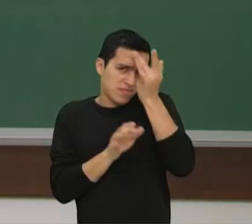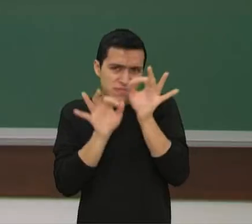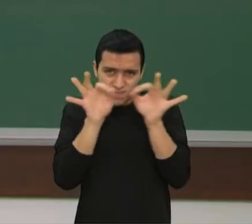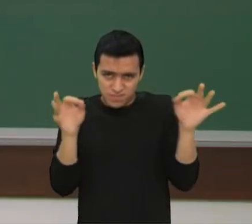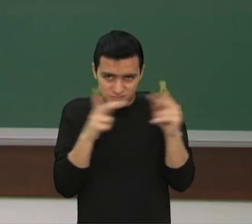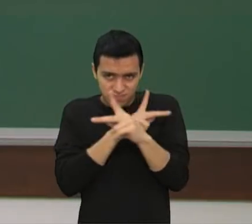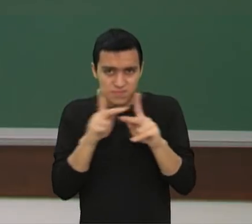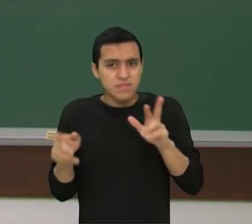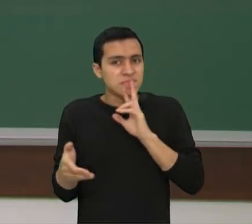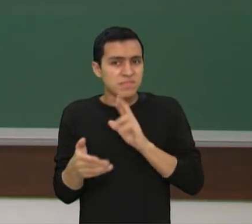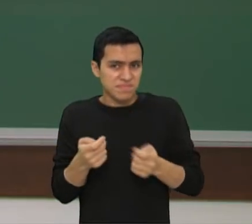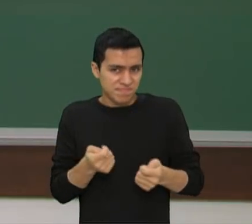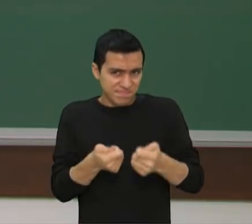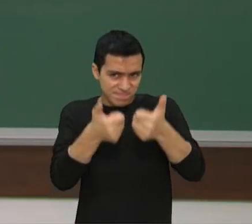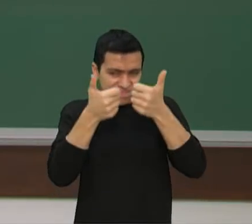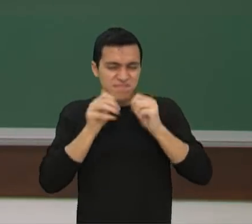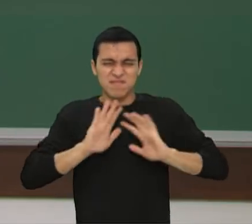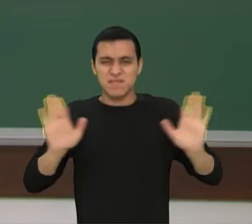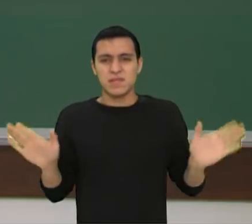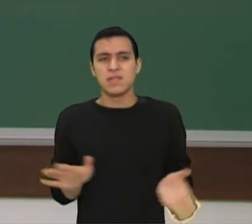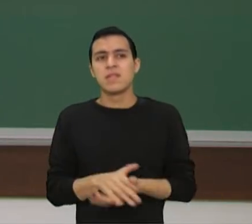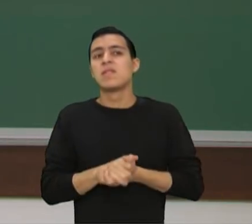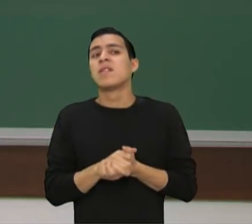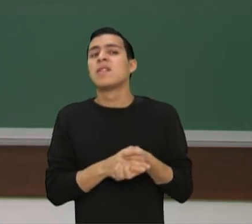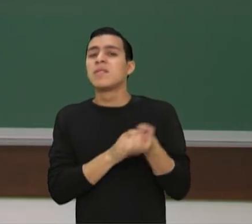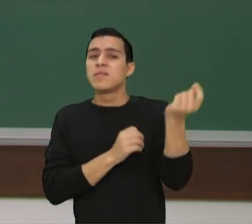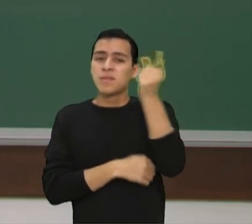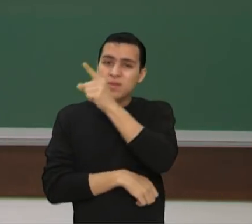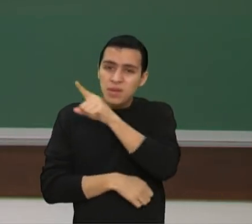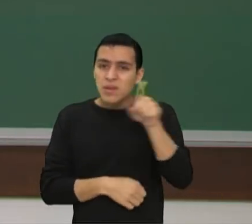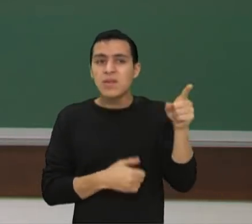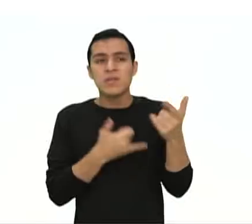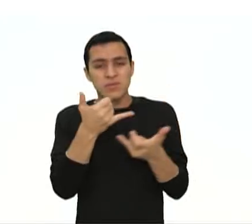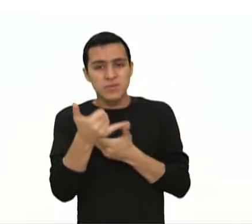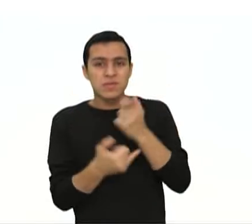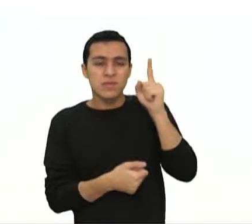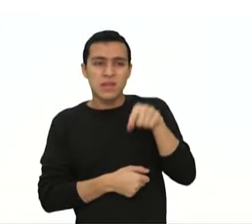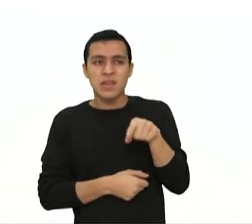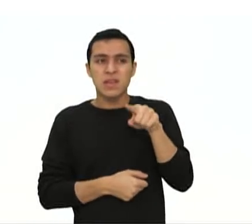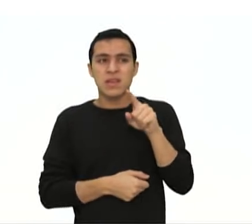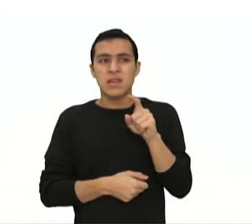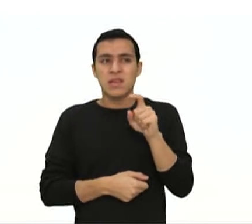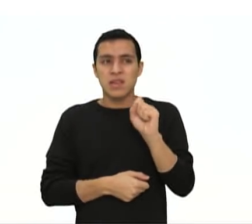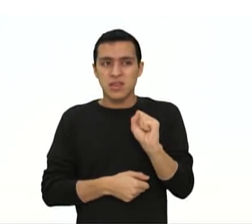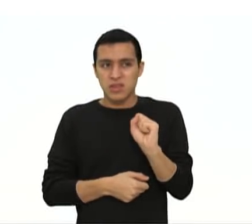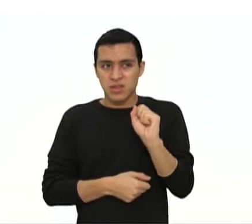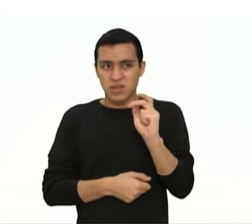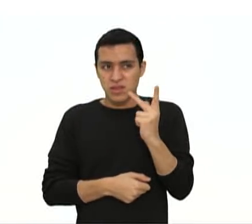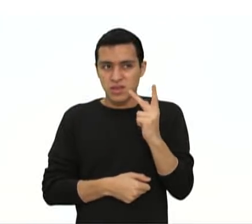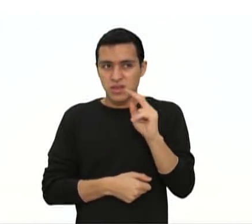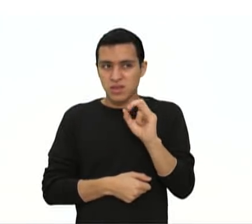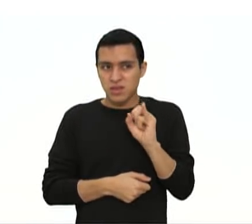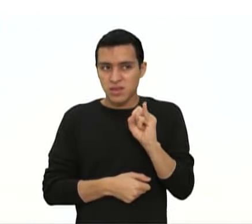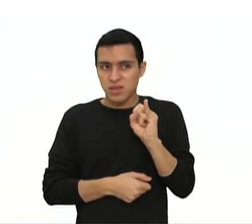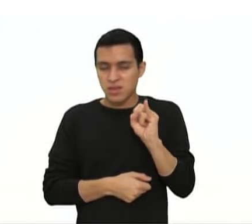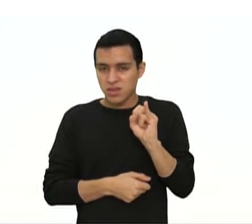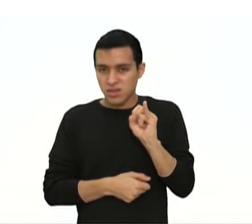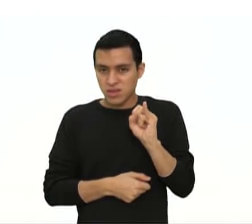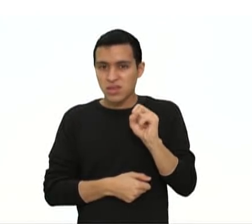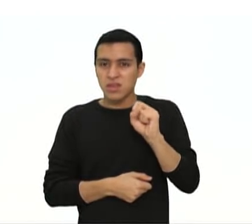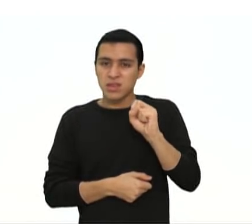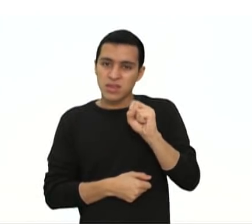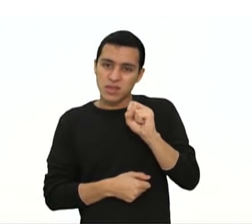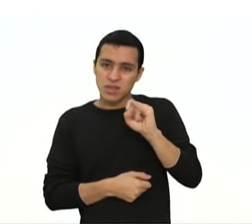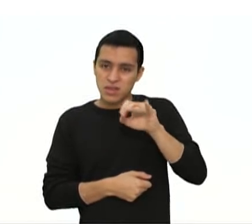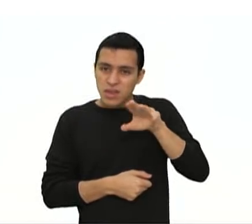fácil de vocês responderem, né? E para a gente terminar, o último jogo é o Shizima, né? Ele é um joguinho assim com um nome um pouco mais